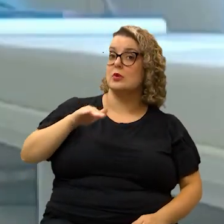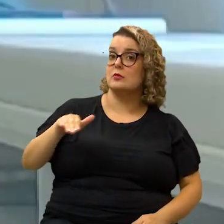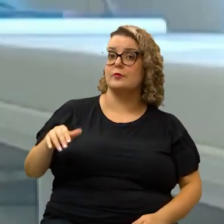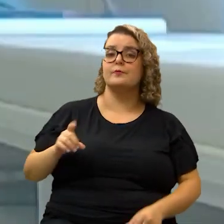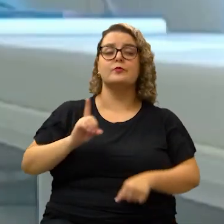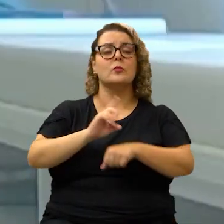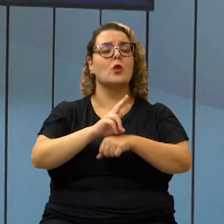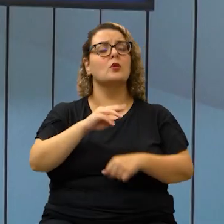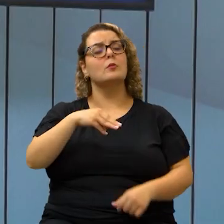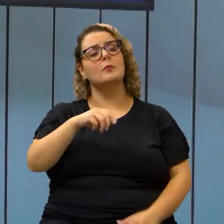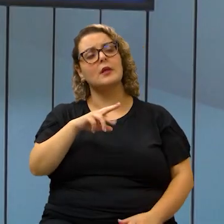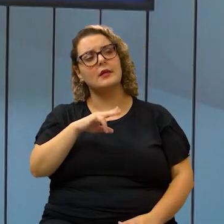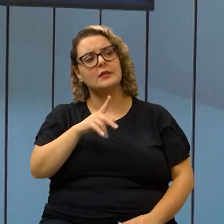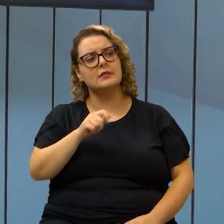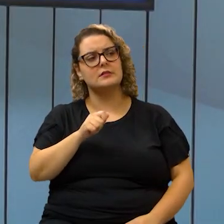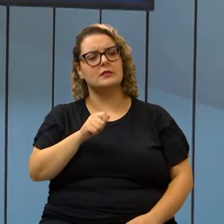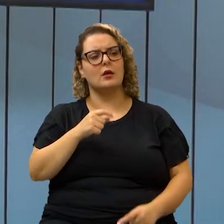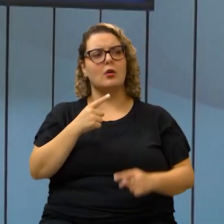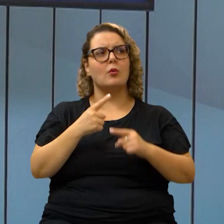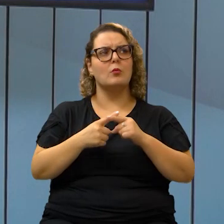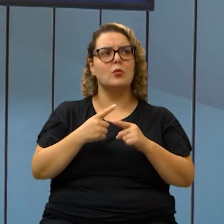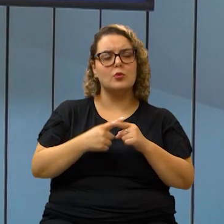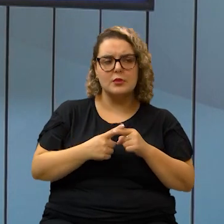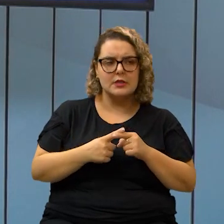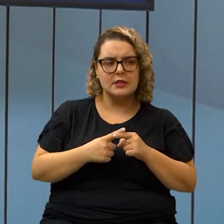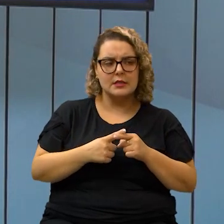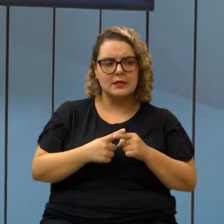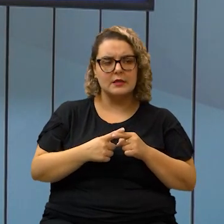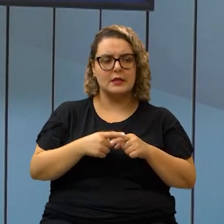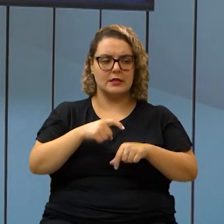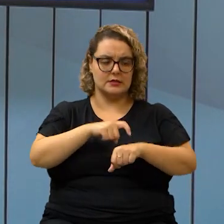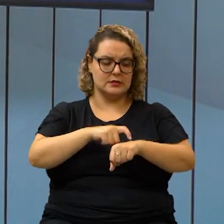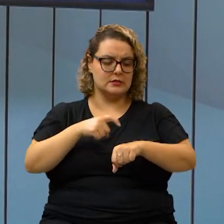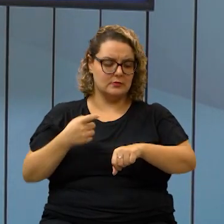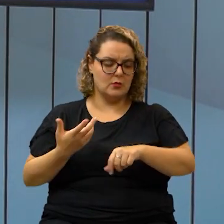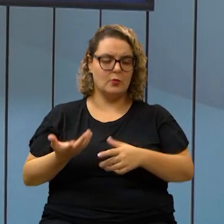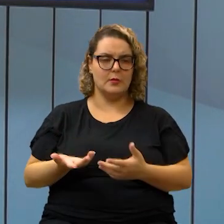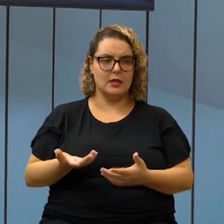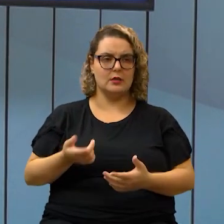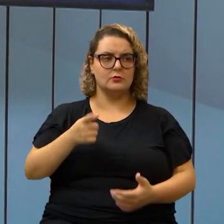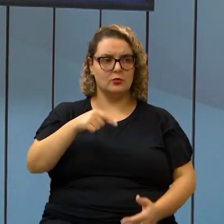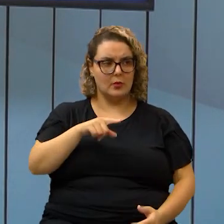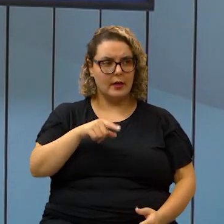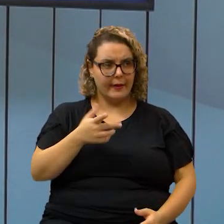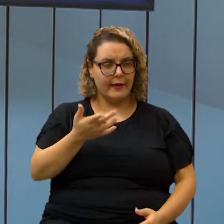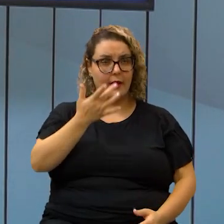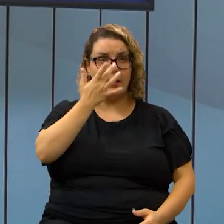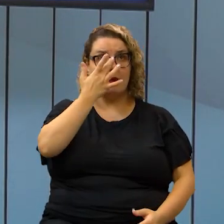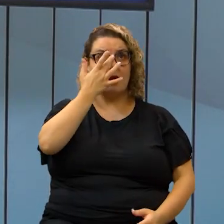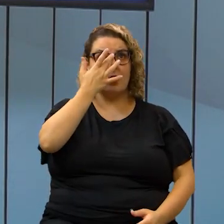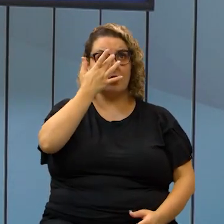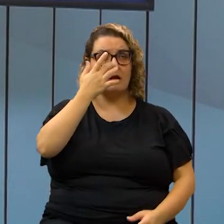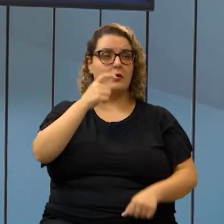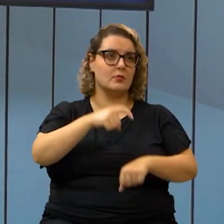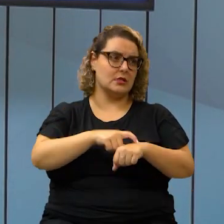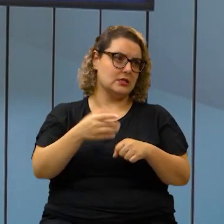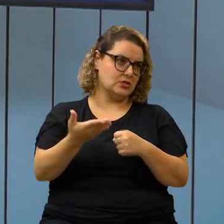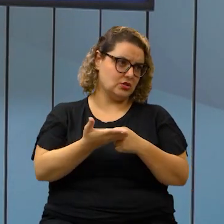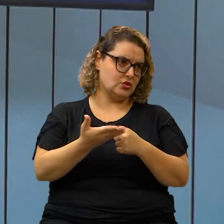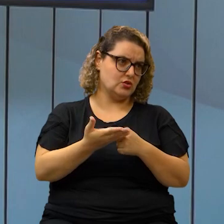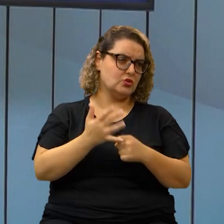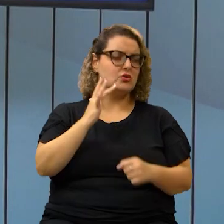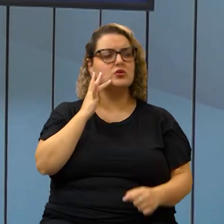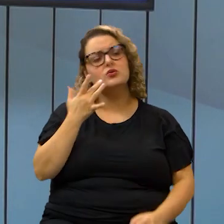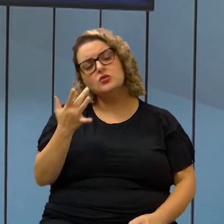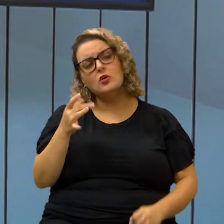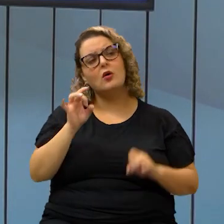infância. Doutora Marisa, por que também esse período aí, né, é considerado como esse período, esse intervalo